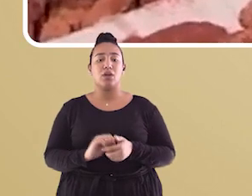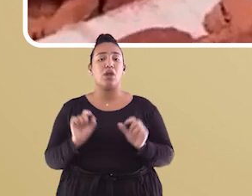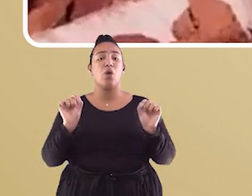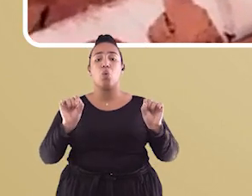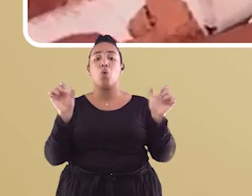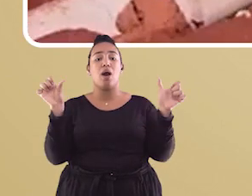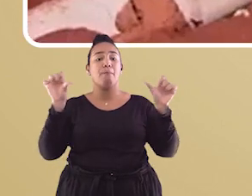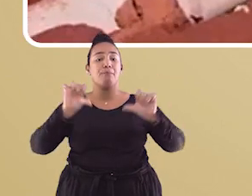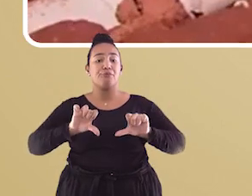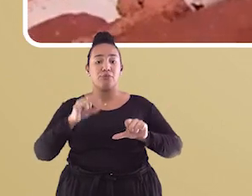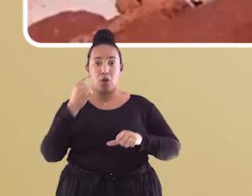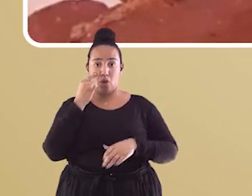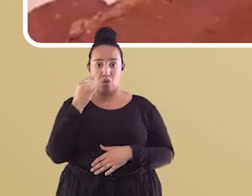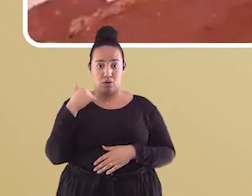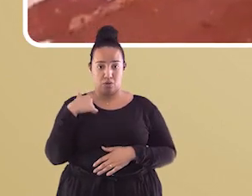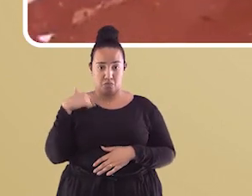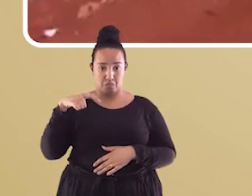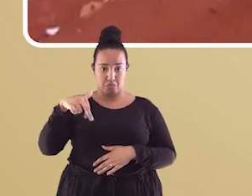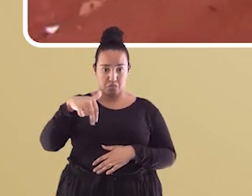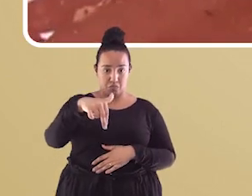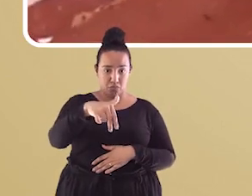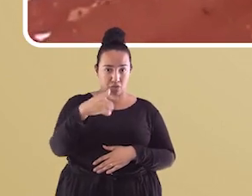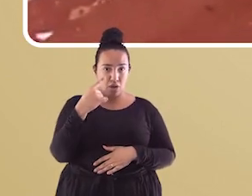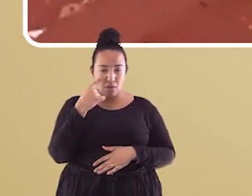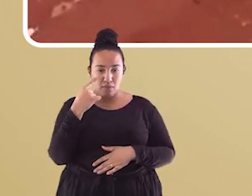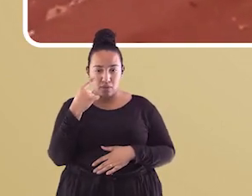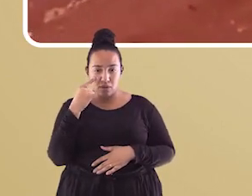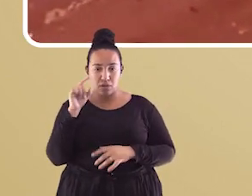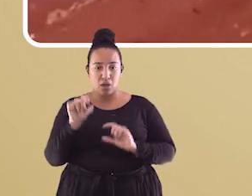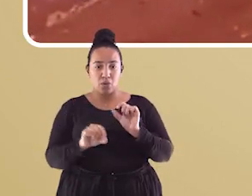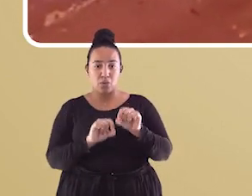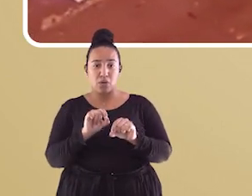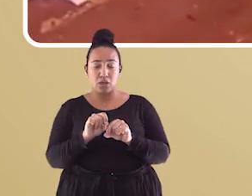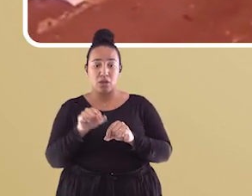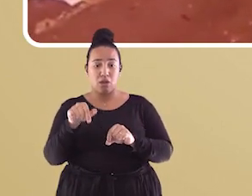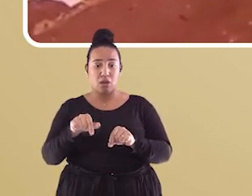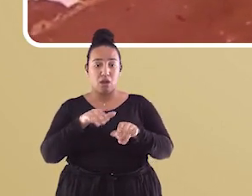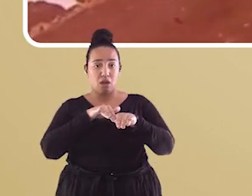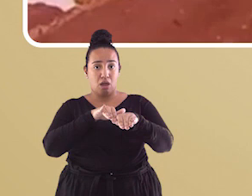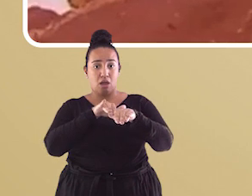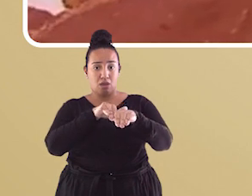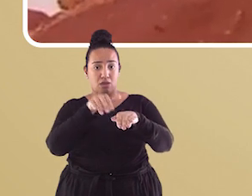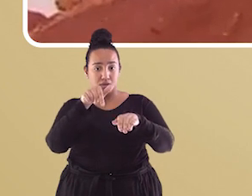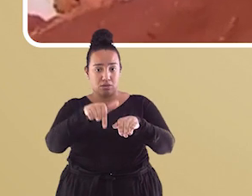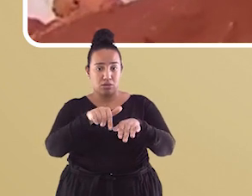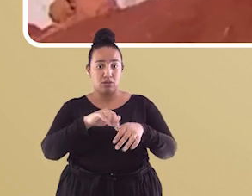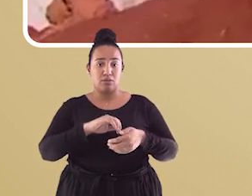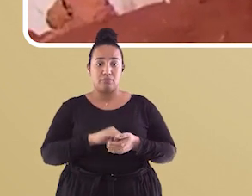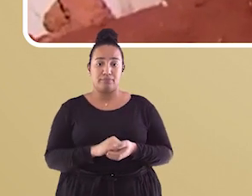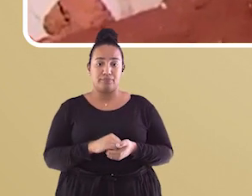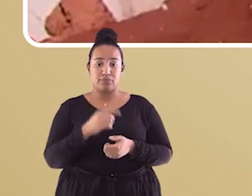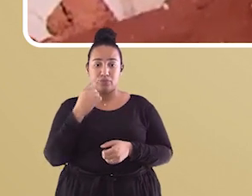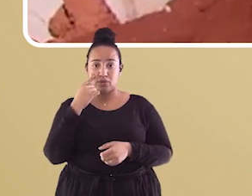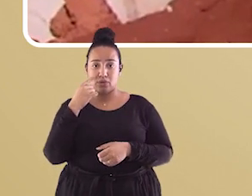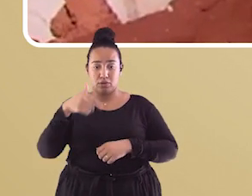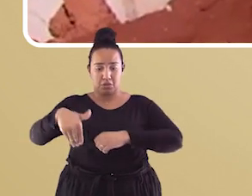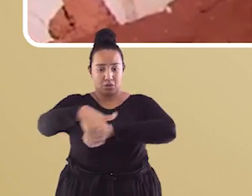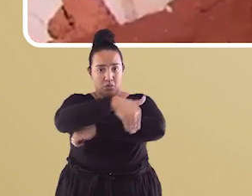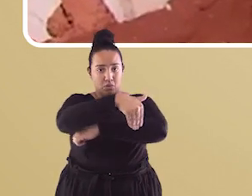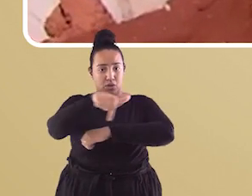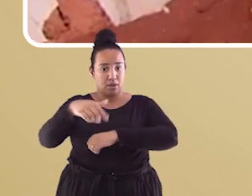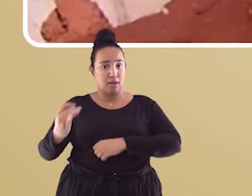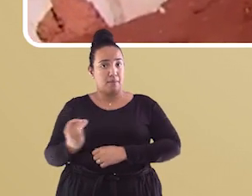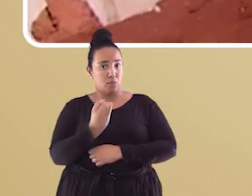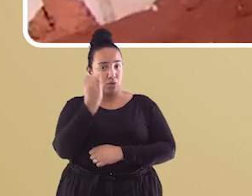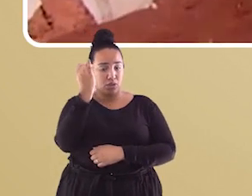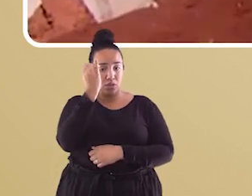Esse lado aqui onde eu tô, isso aqui que vocês estão vendo, é o asfalto da Avenida Presidente Vargas, que liga aqui uma importante área de